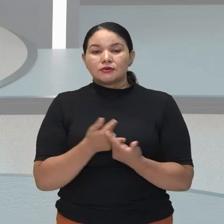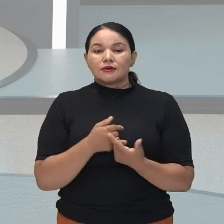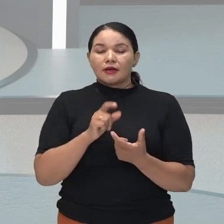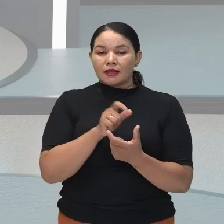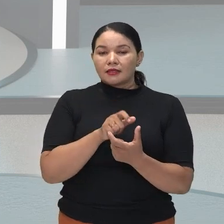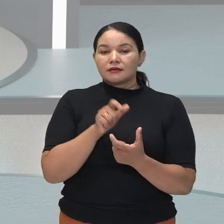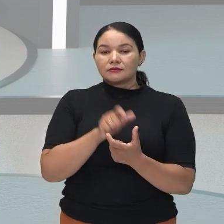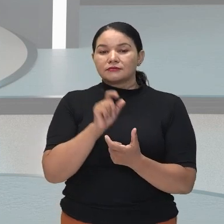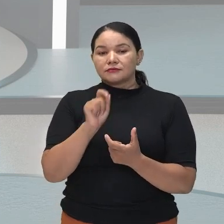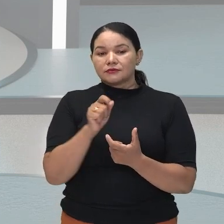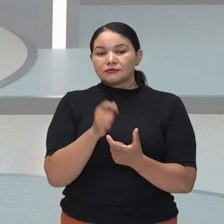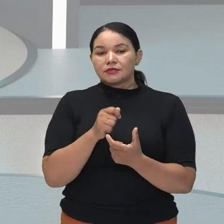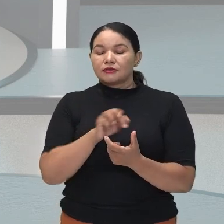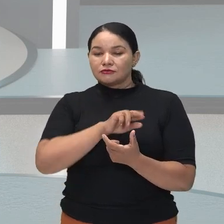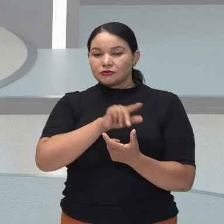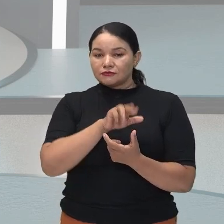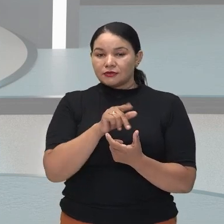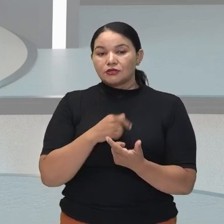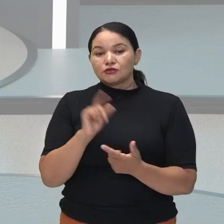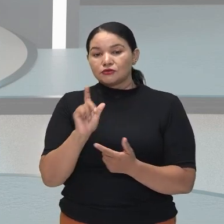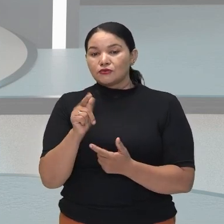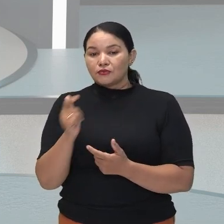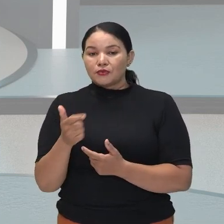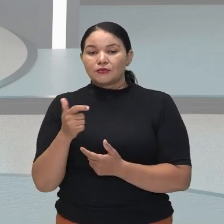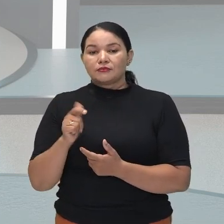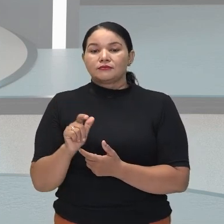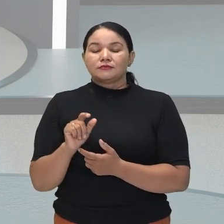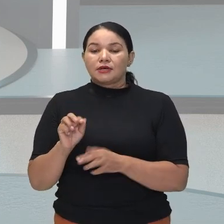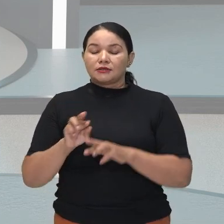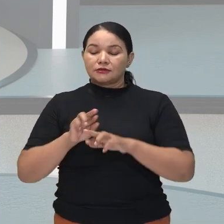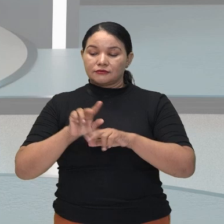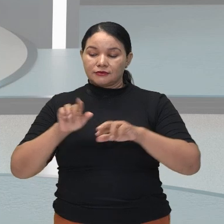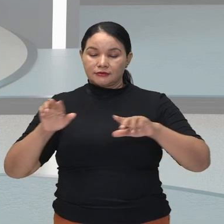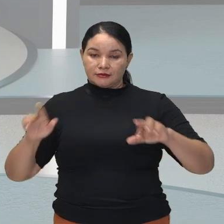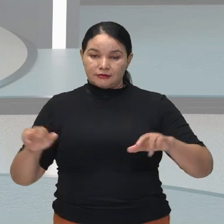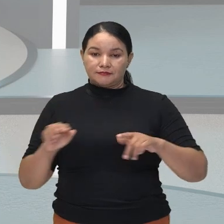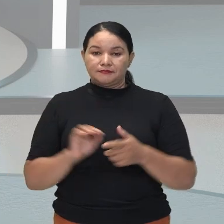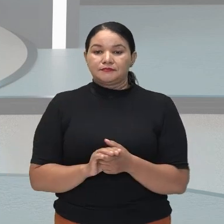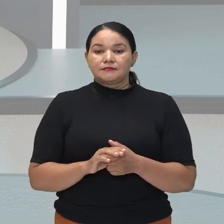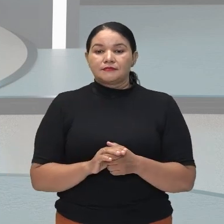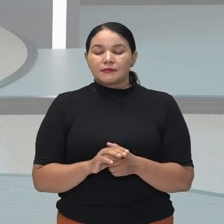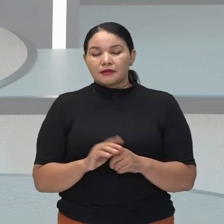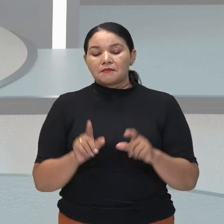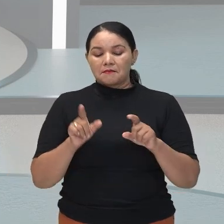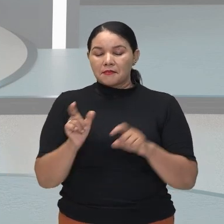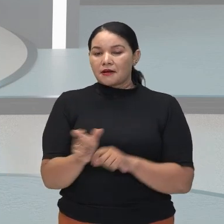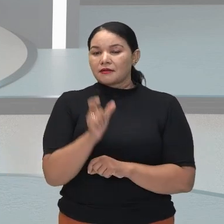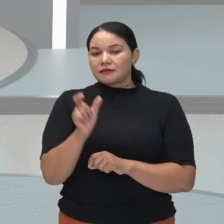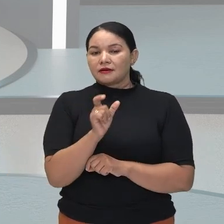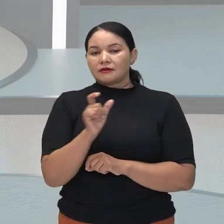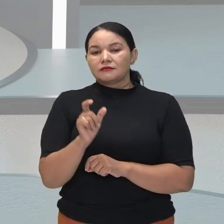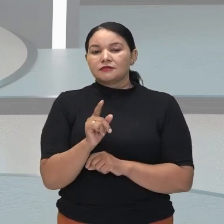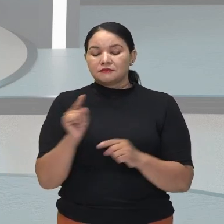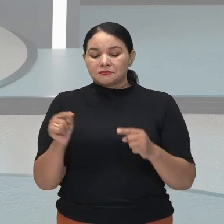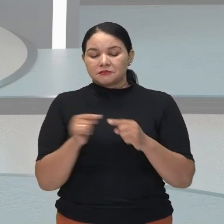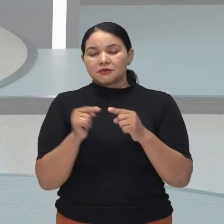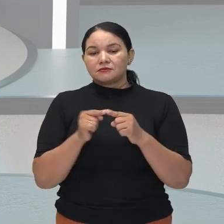relativo à tonicidade. Ou seja, palavras heterotônicas são palavras que